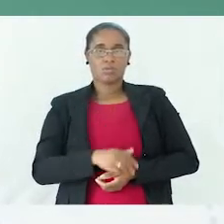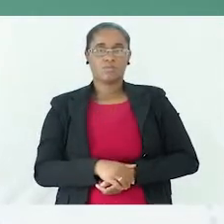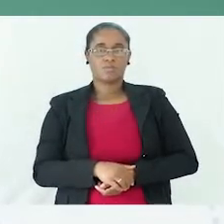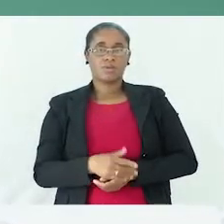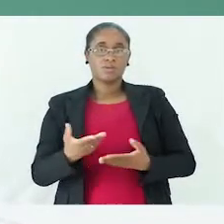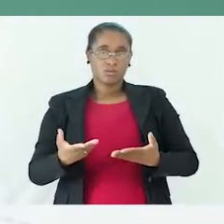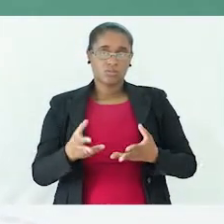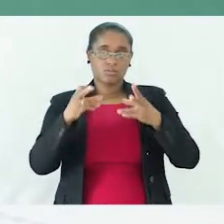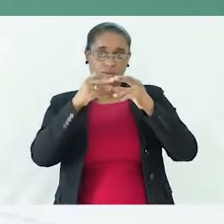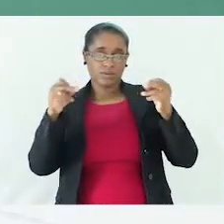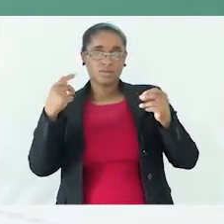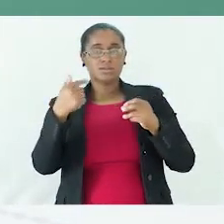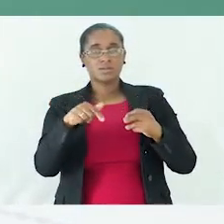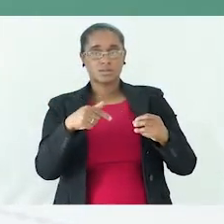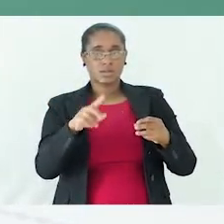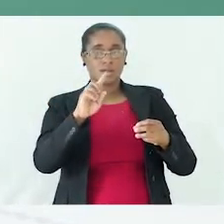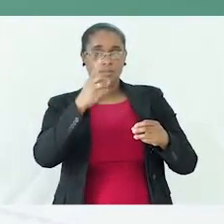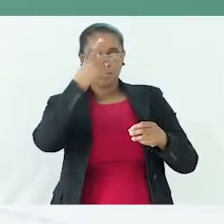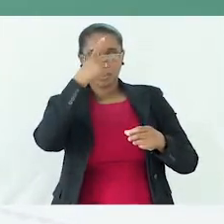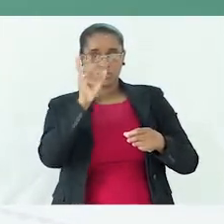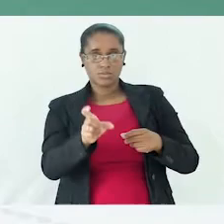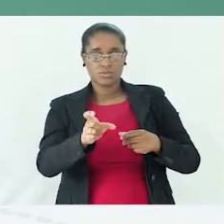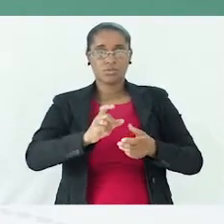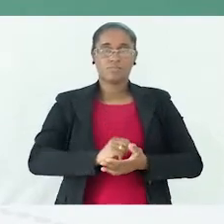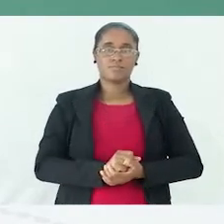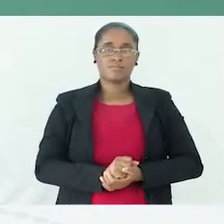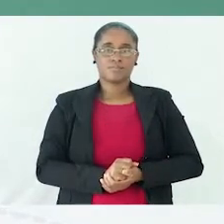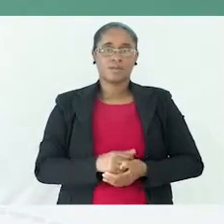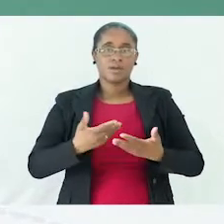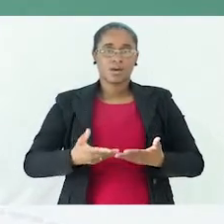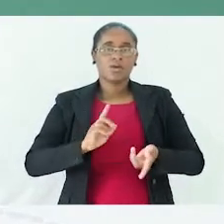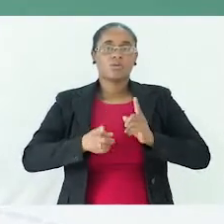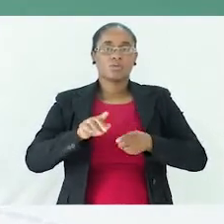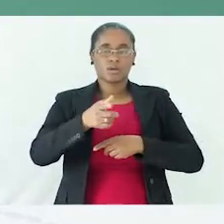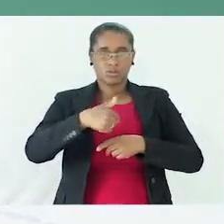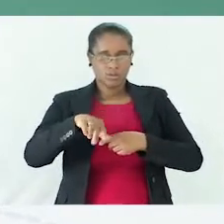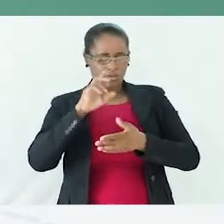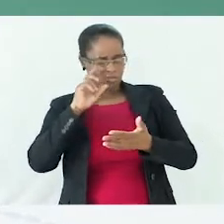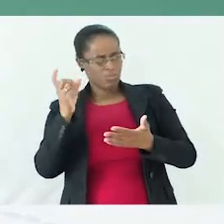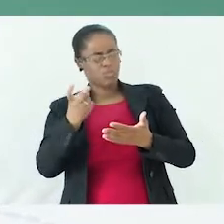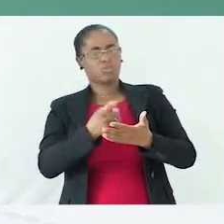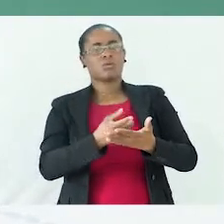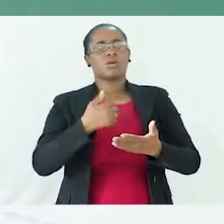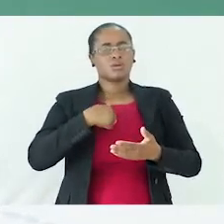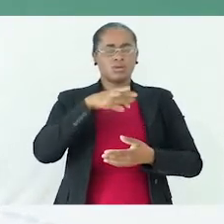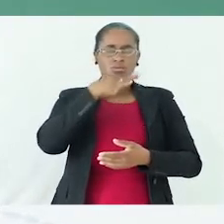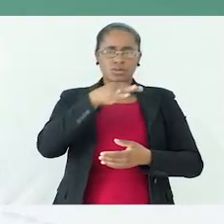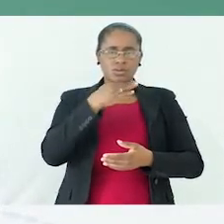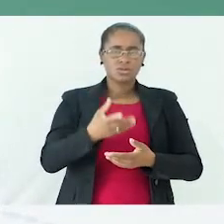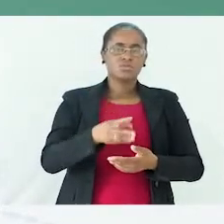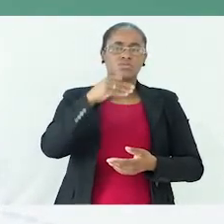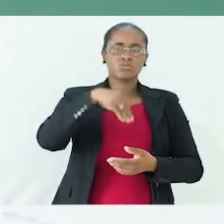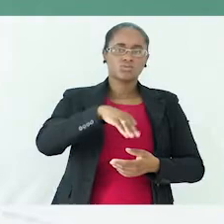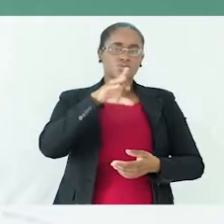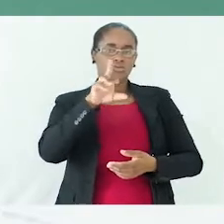o enunciado está na primeira pessoa. Agora, o que é que nós vamos procurar? Eu disse os